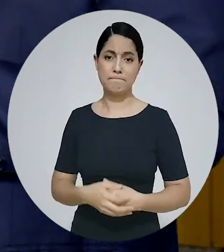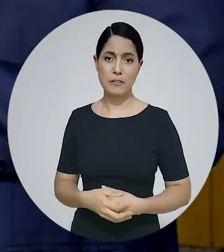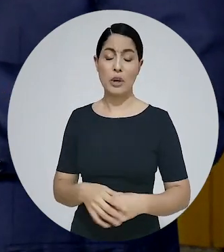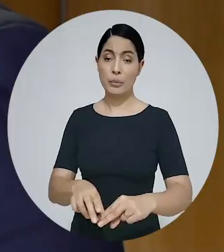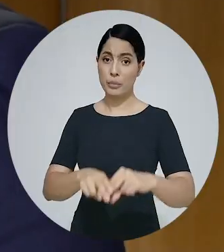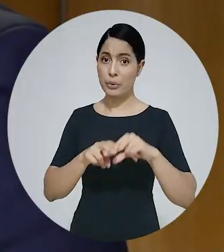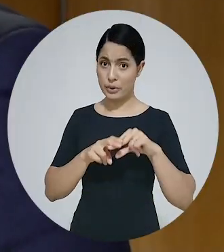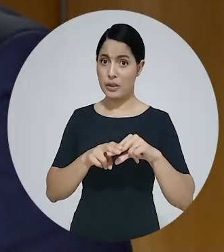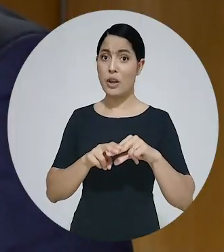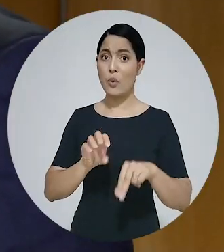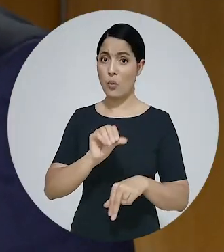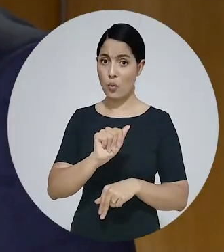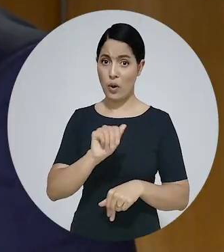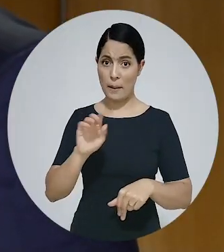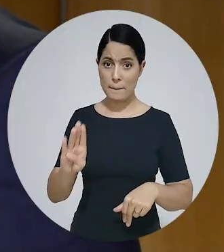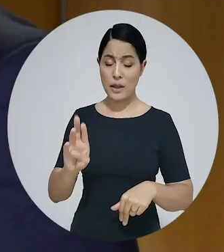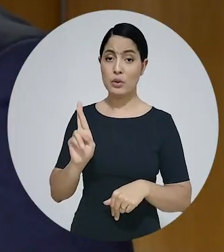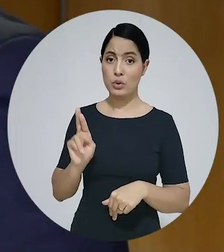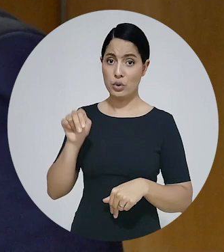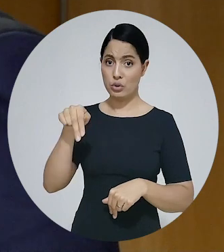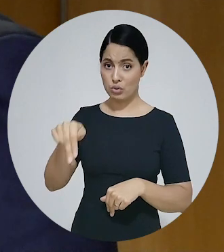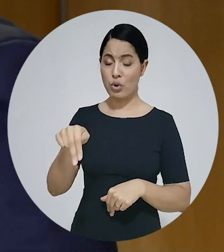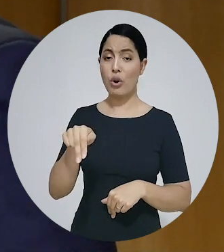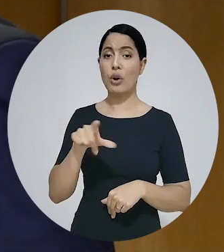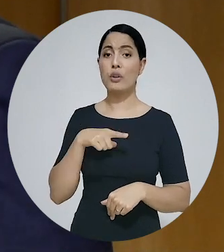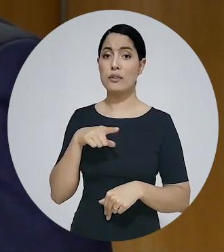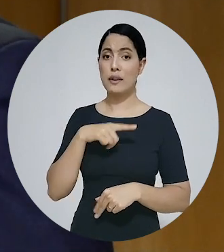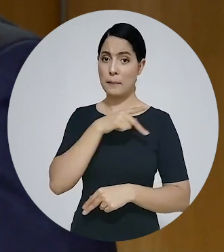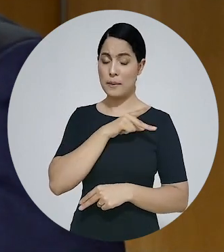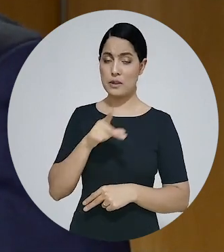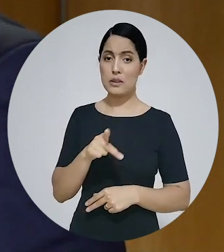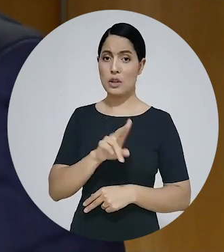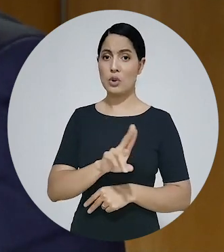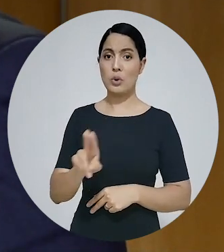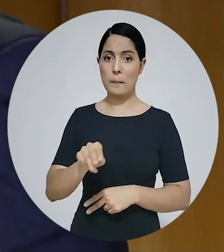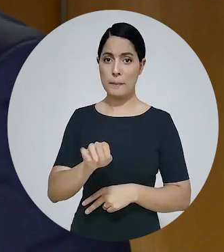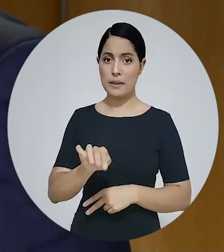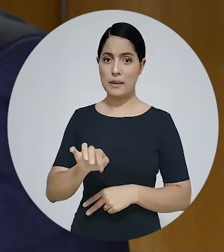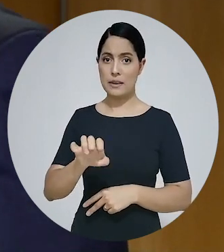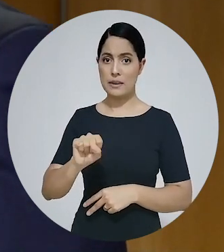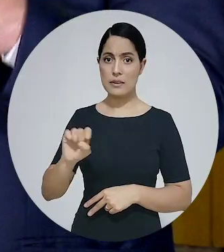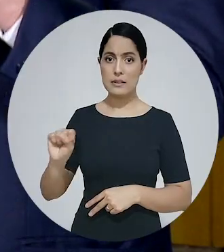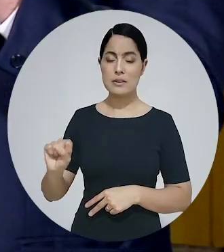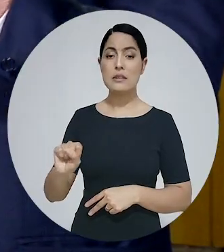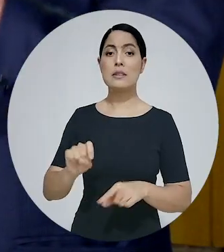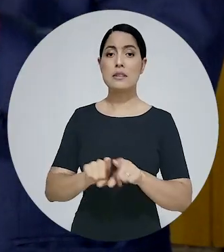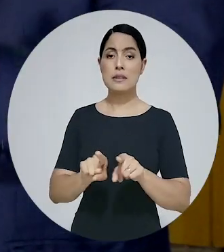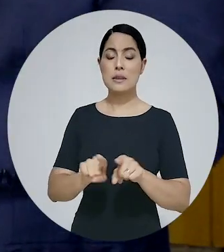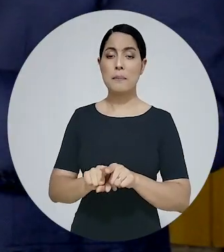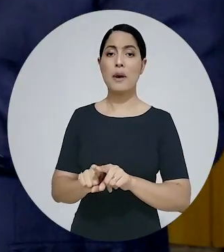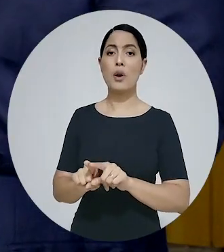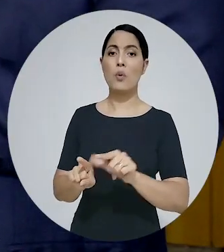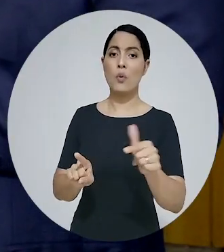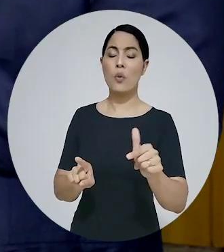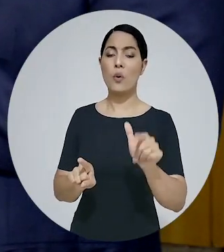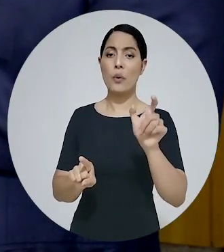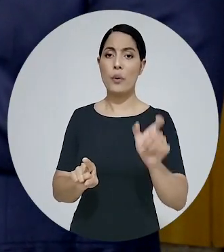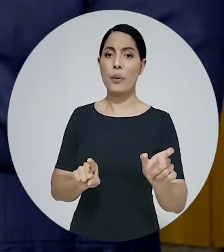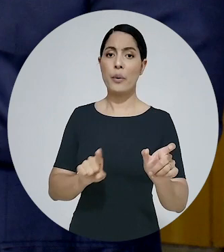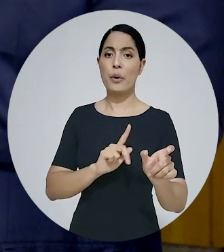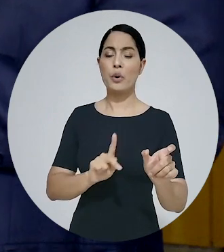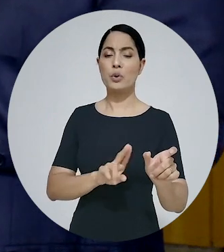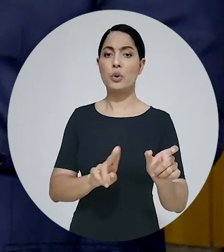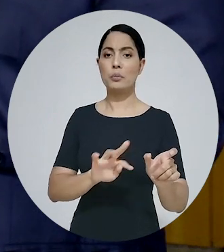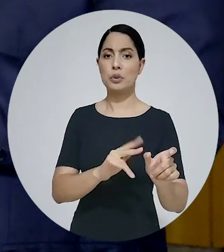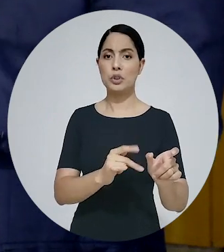de Natal, onde a OAB do Rio Grande do Norte, por meio do seu presidente Aldo Medeiros, por meio do presidente da Comissão de